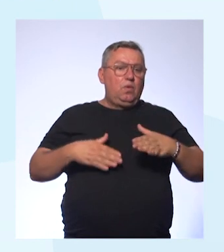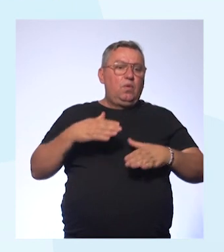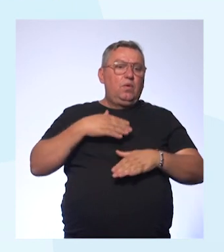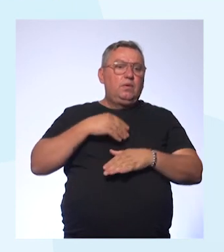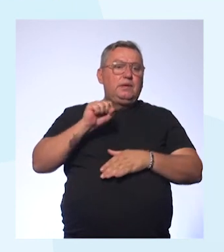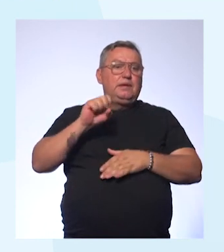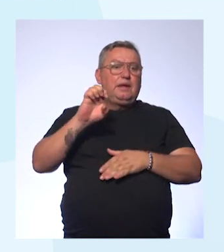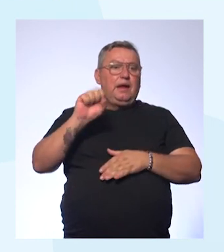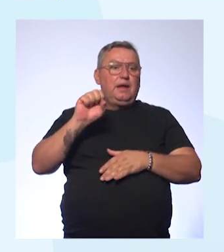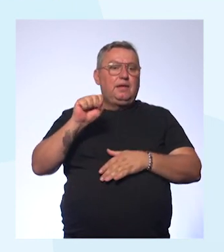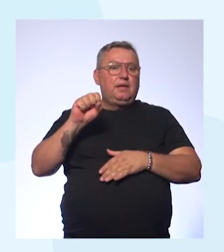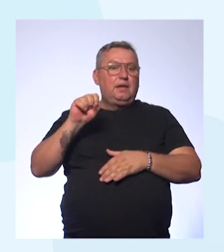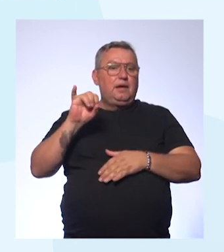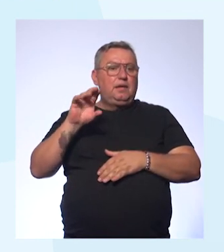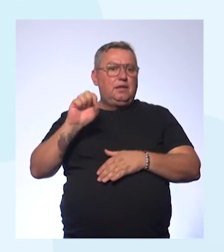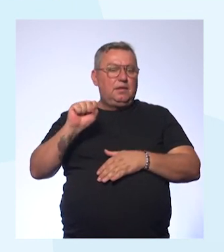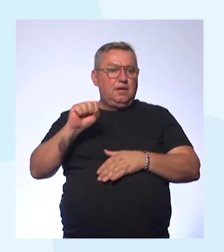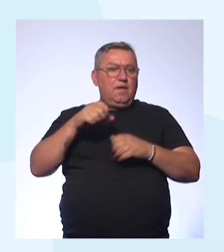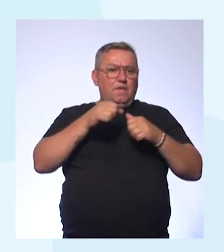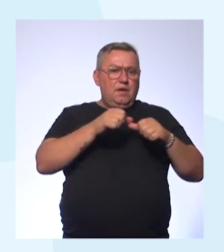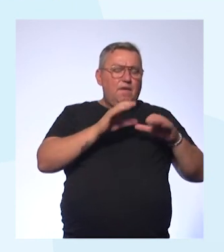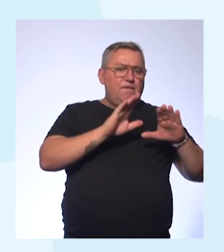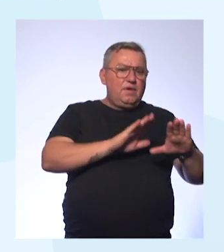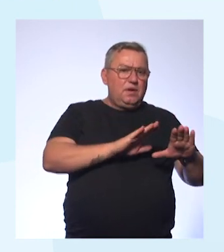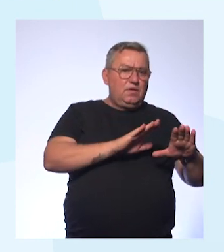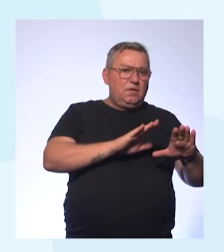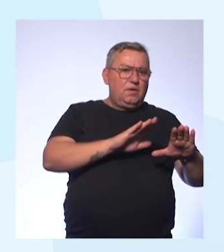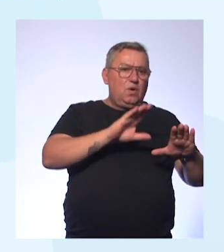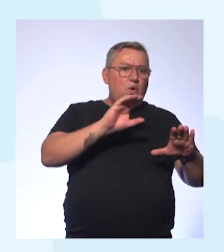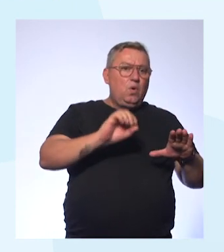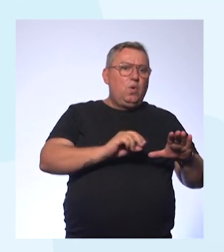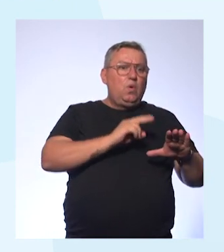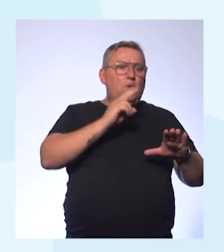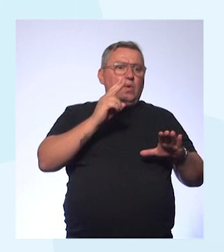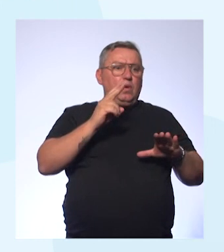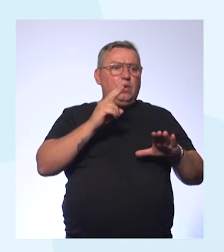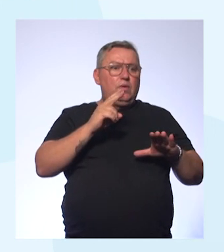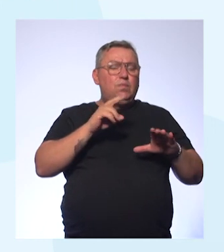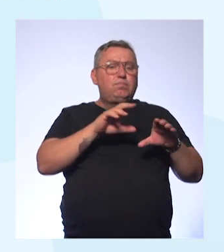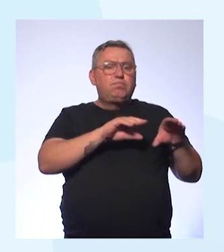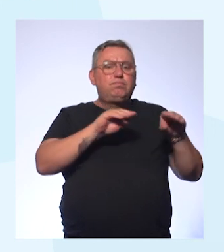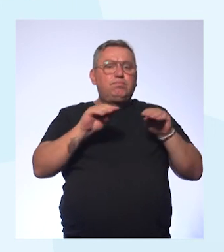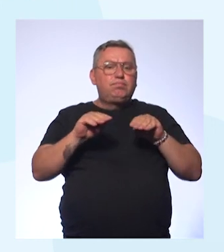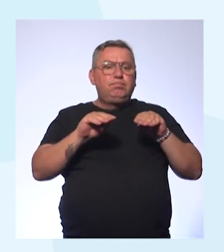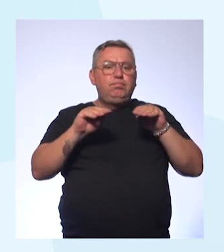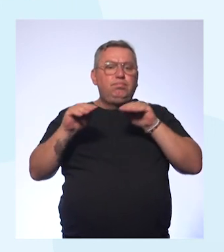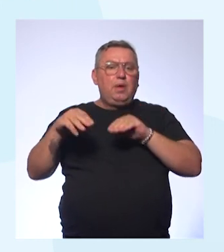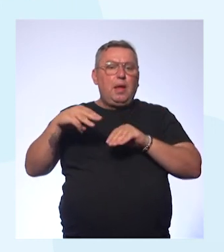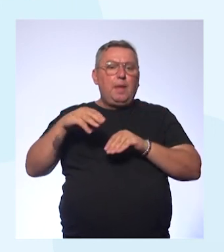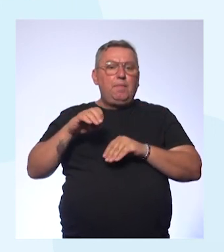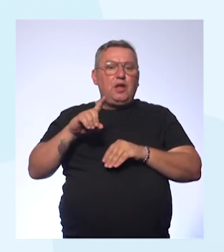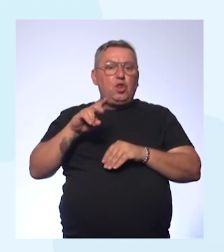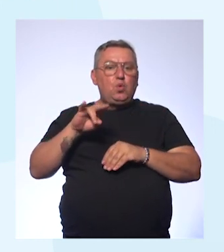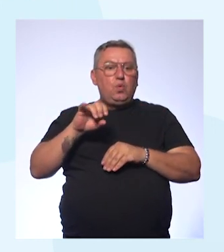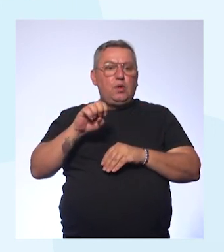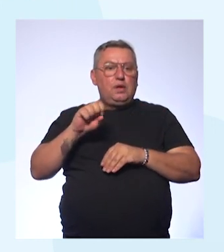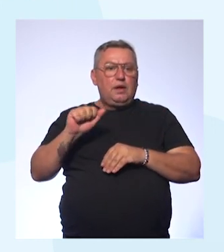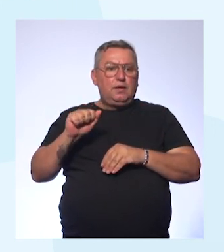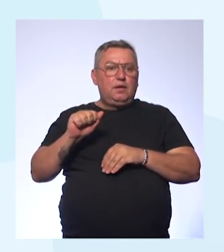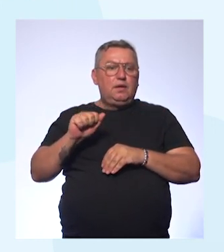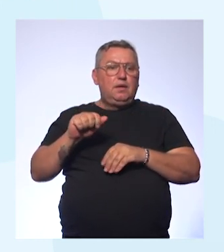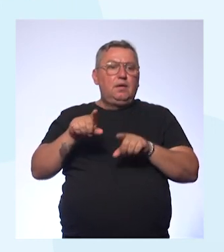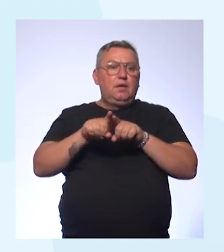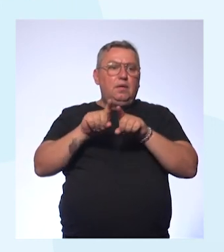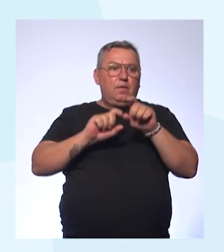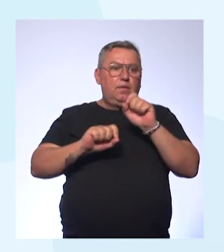apresenta organismos que podem viver fixos, como os pólipos, ou móveis, como as medusas. Então,